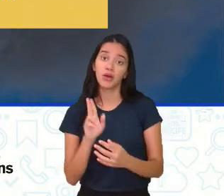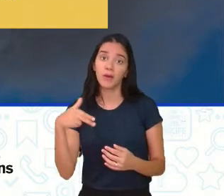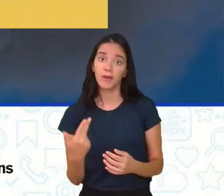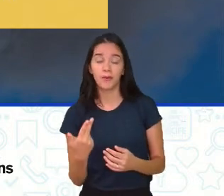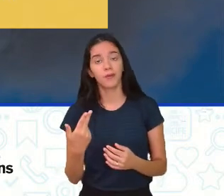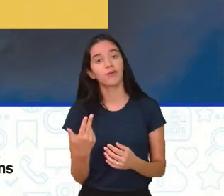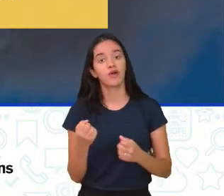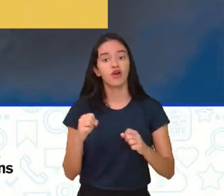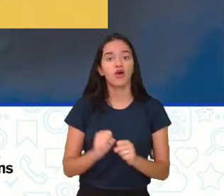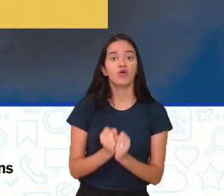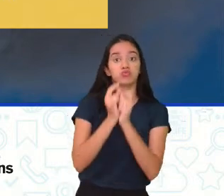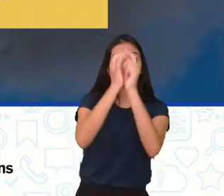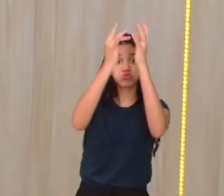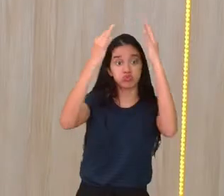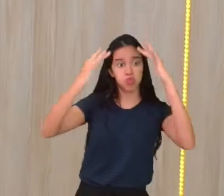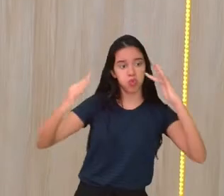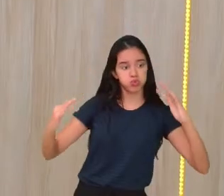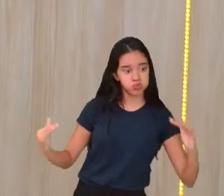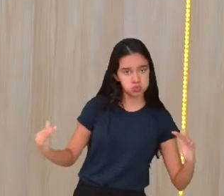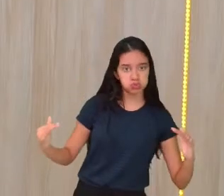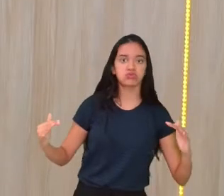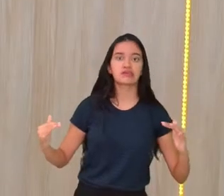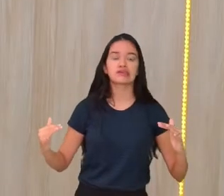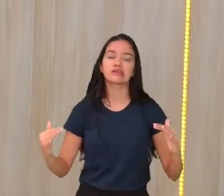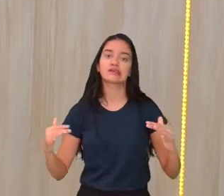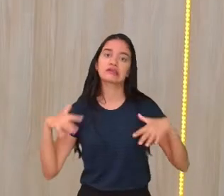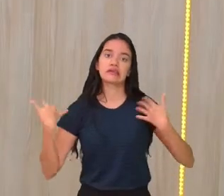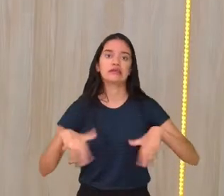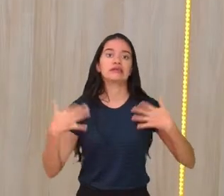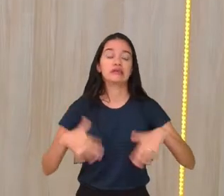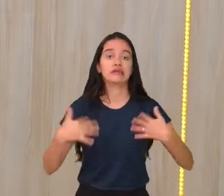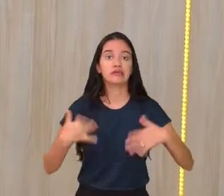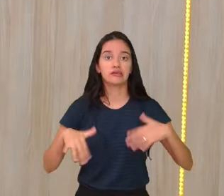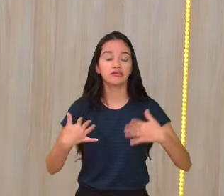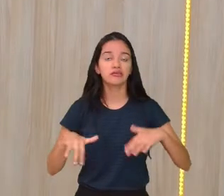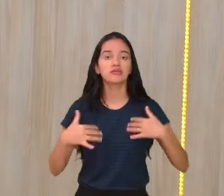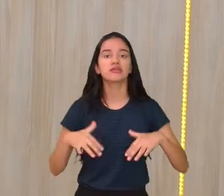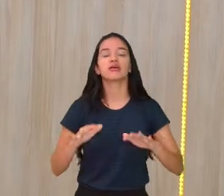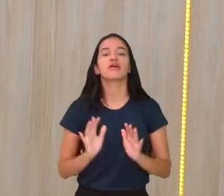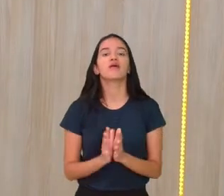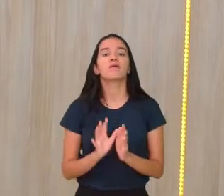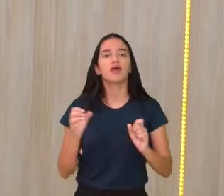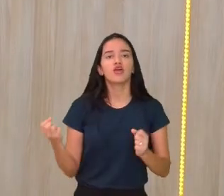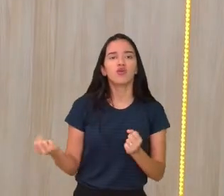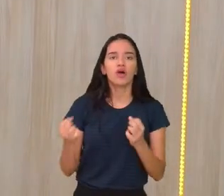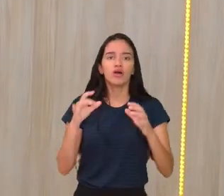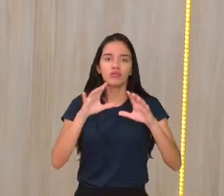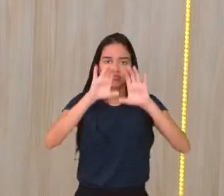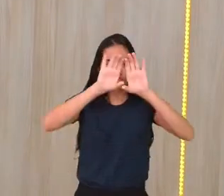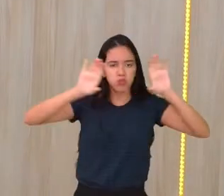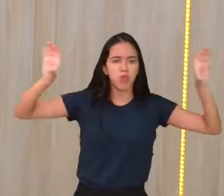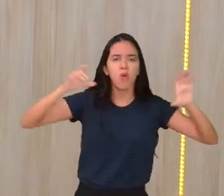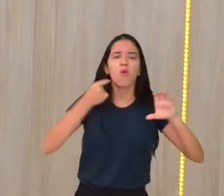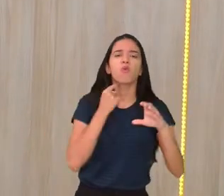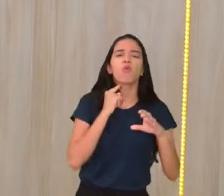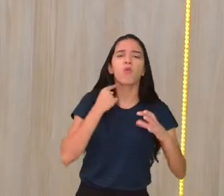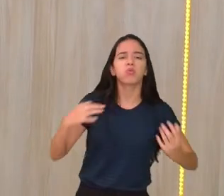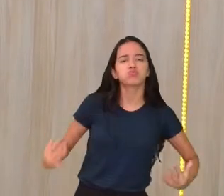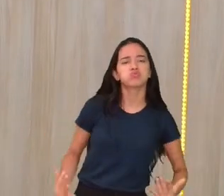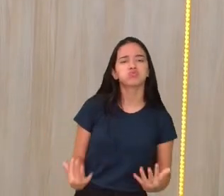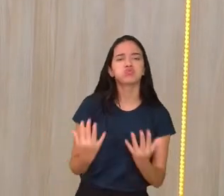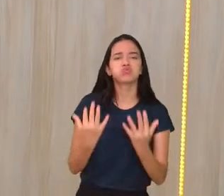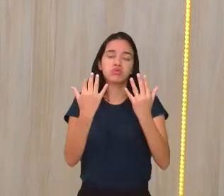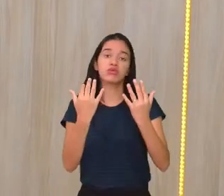atividade vulcânica, né? Estourou o vulcão, brum, surgiu toda aquela cortina de fumaça poluindo a atmosfera. Essa é a questão